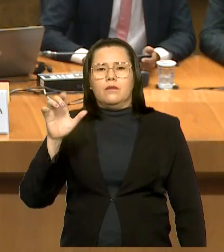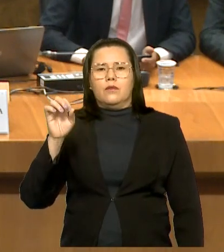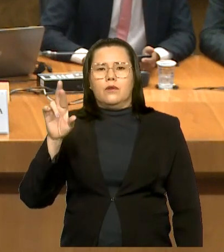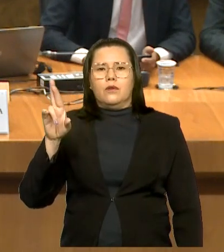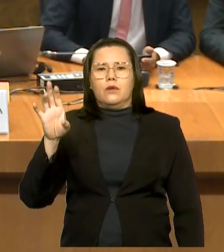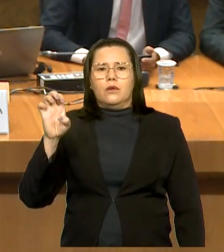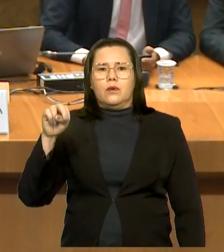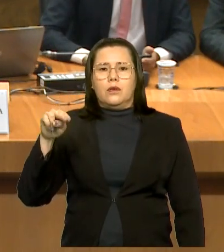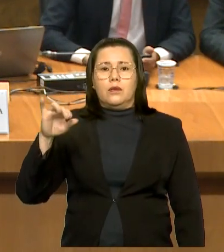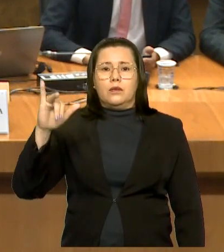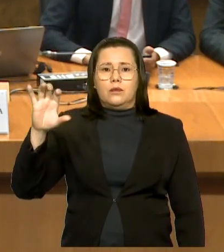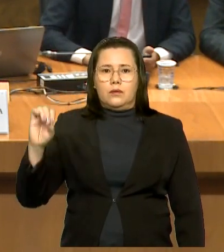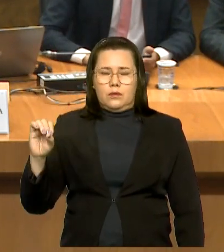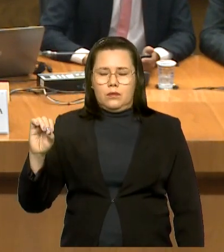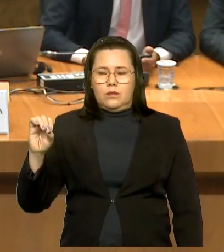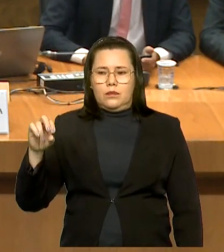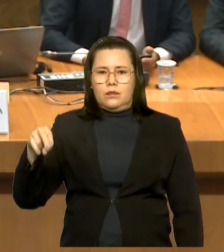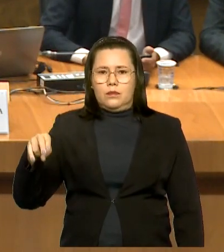Senhor presidente.